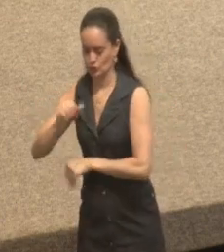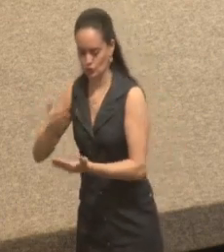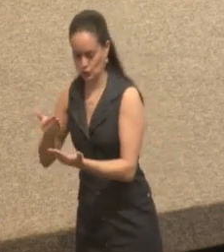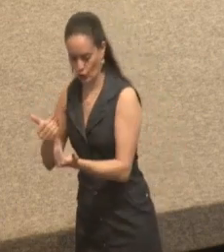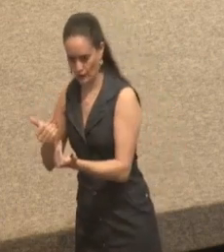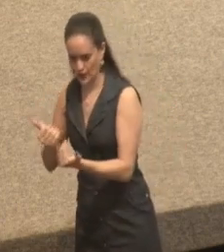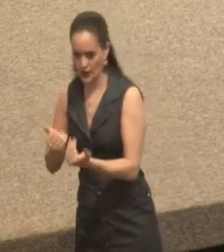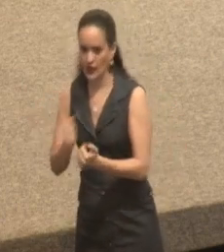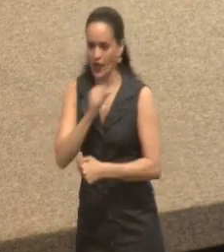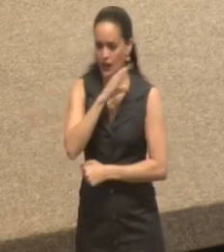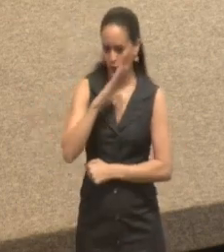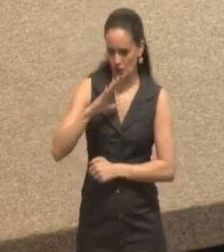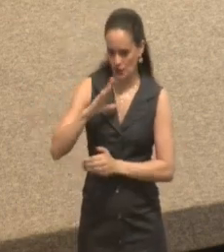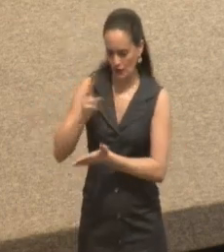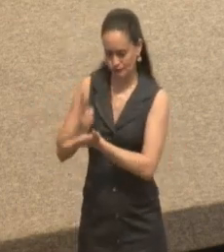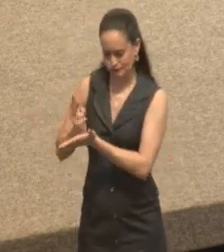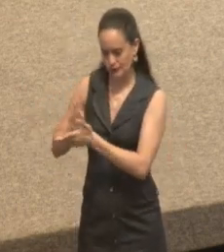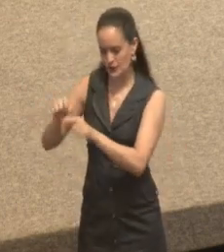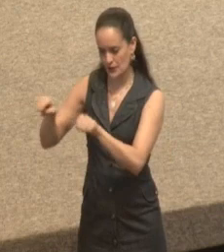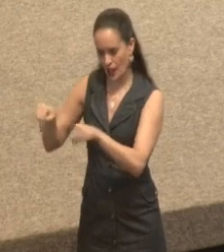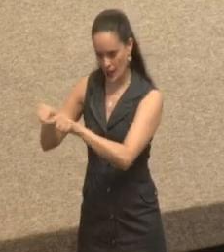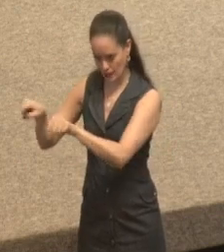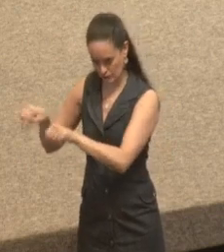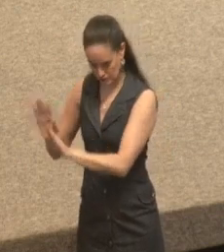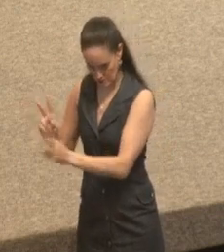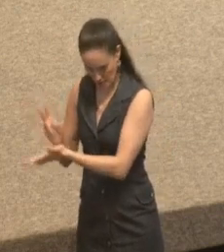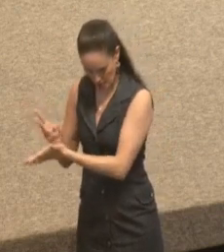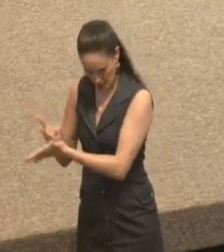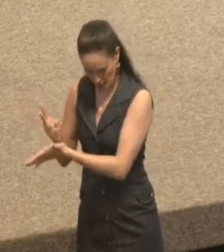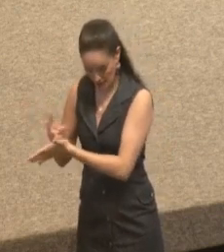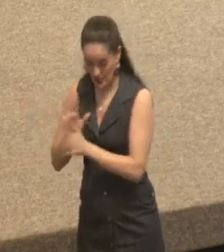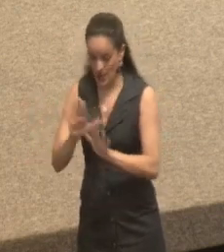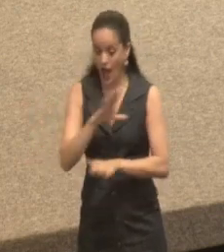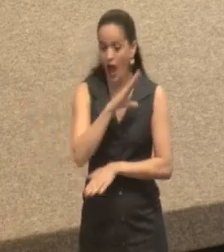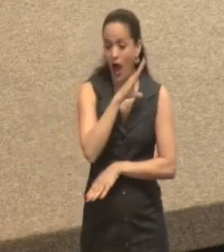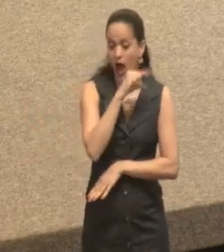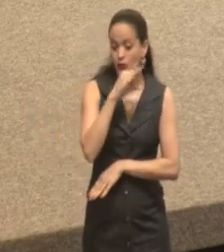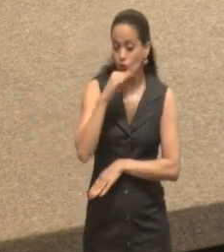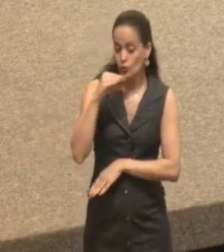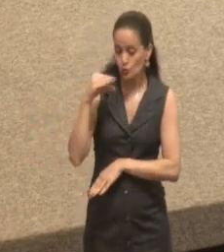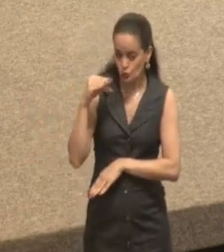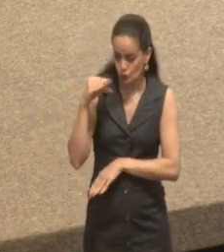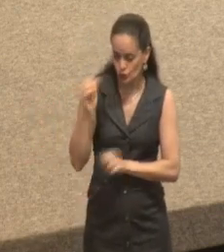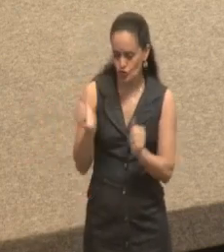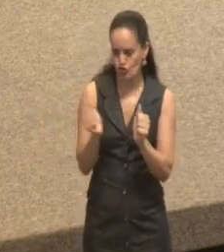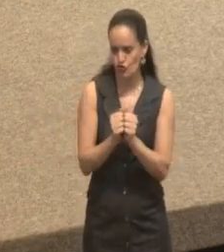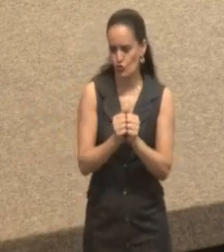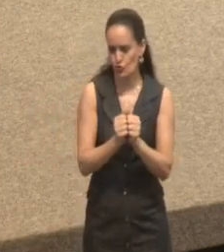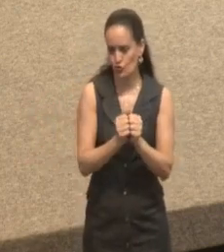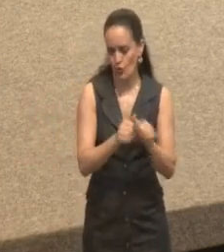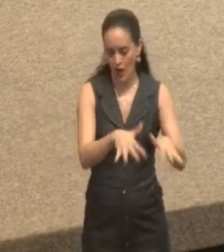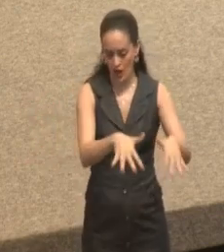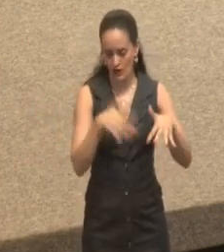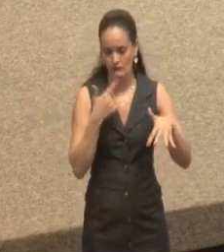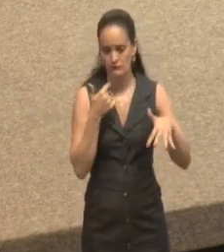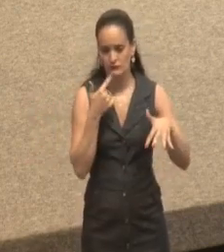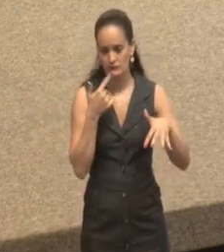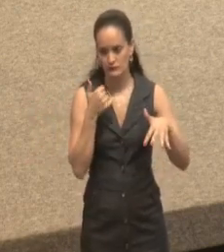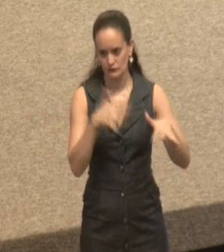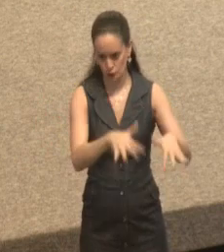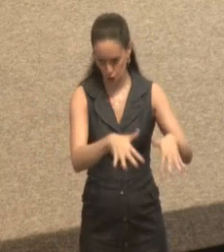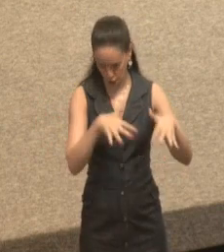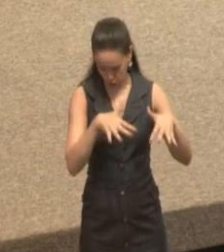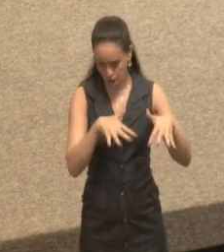adolescentes, os adultos deverão se dirigir às 9 horas para o auditório Heber